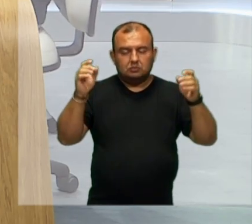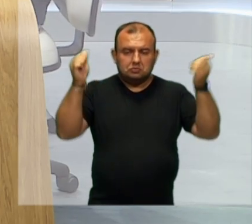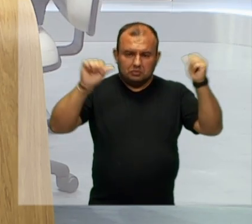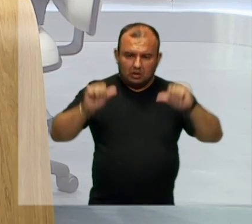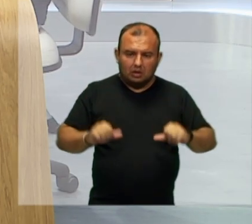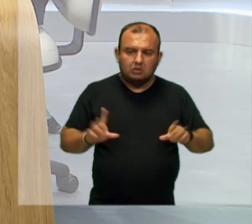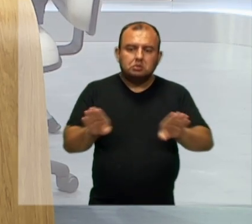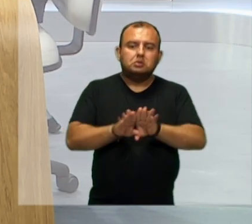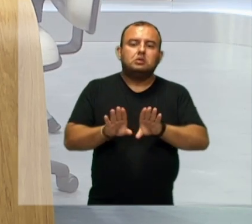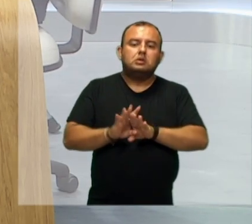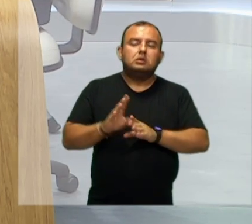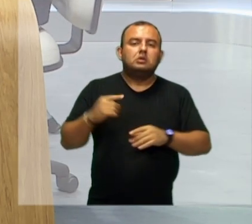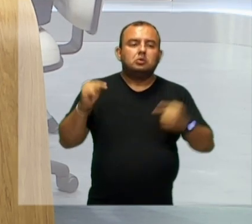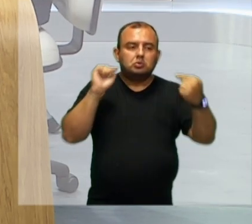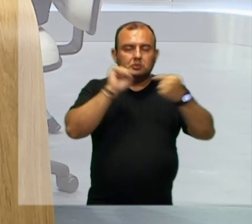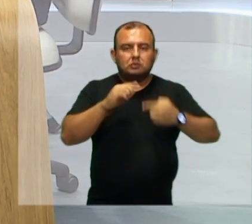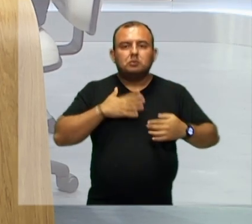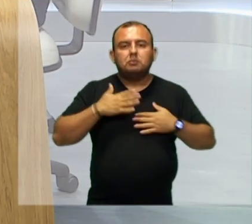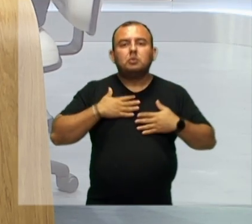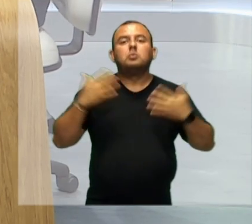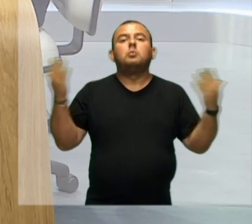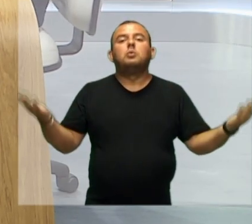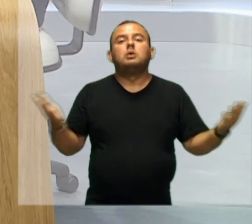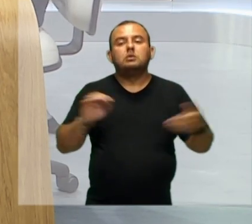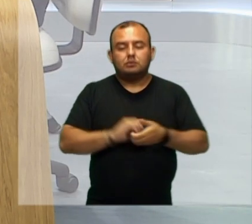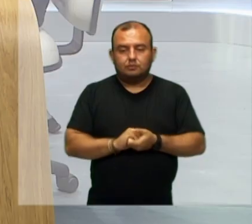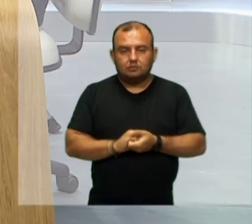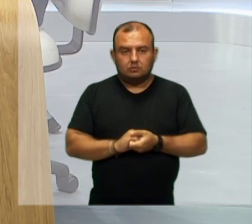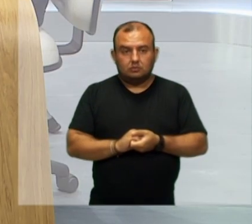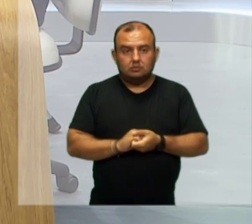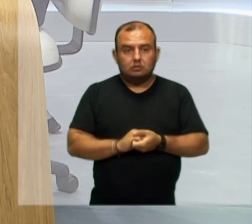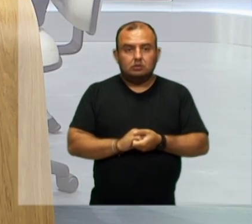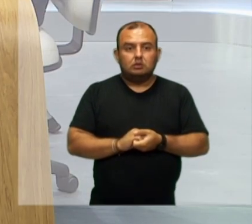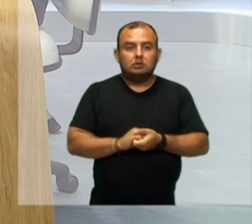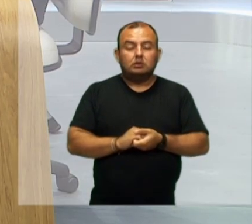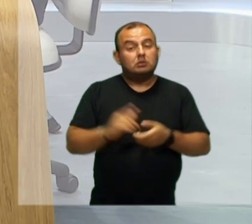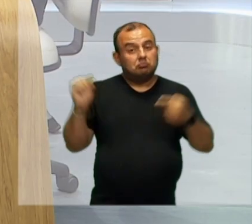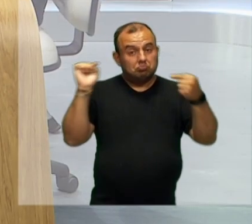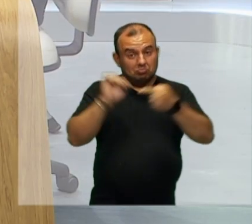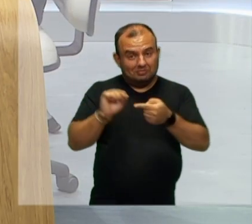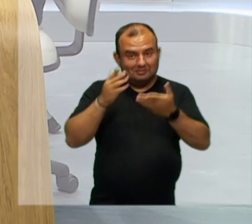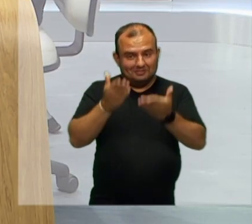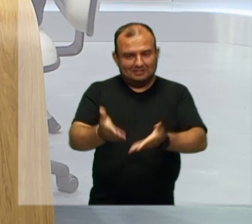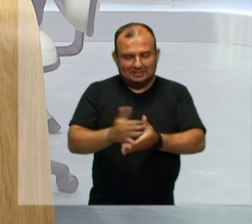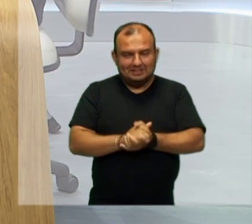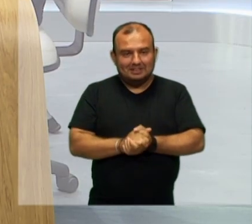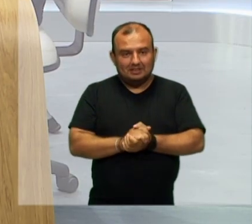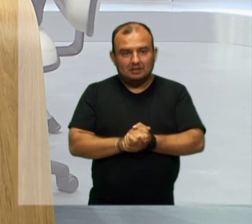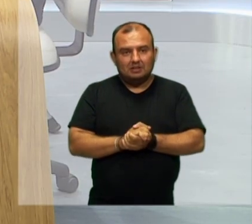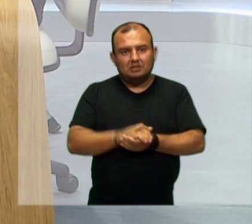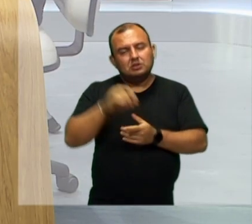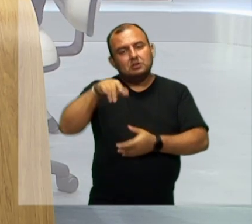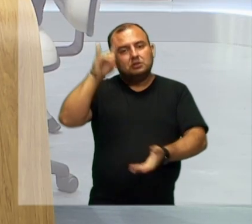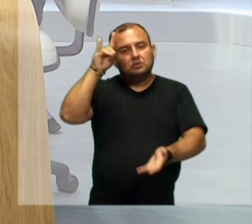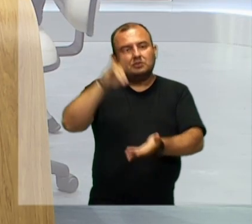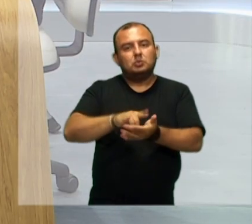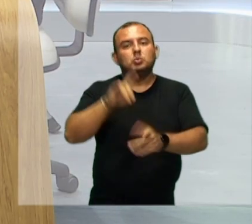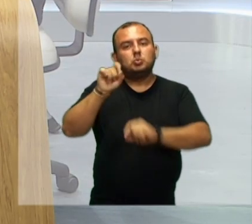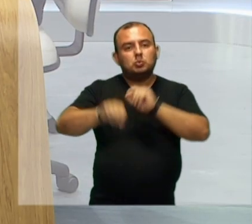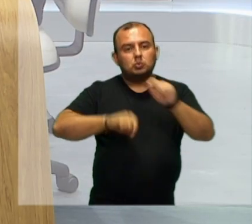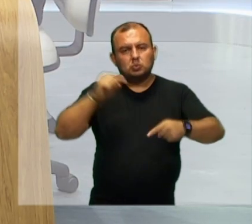também em qual modalidade eu me encaixaria melhor. E tanto se encaixou que você está